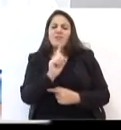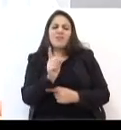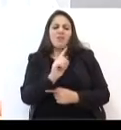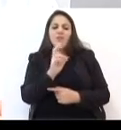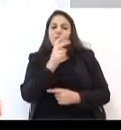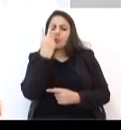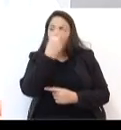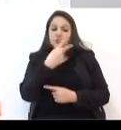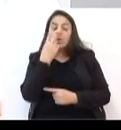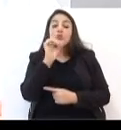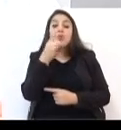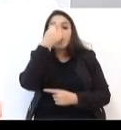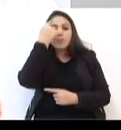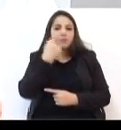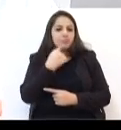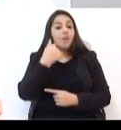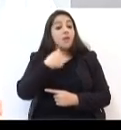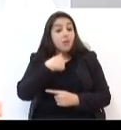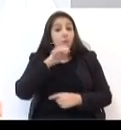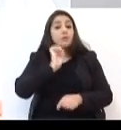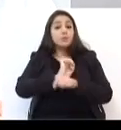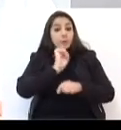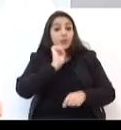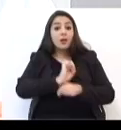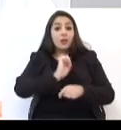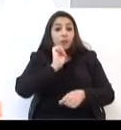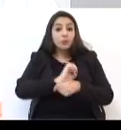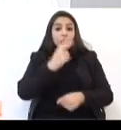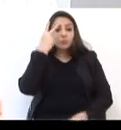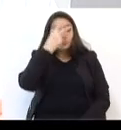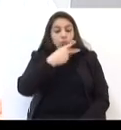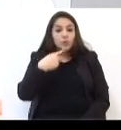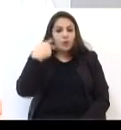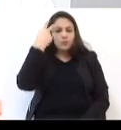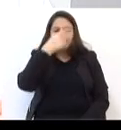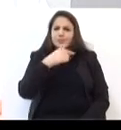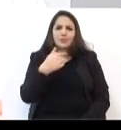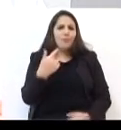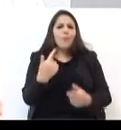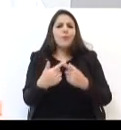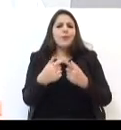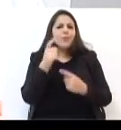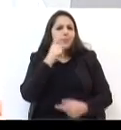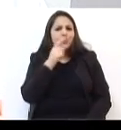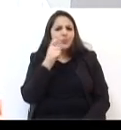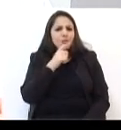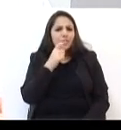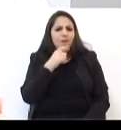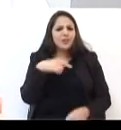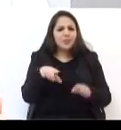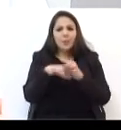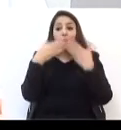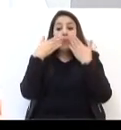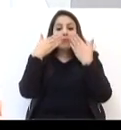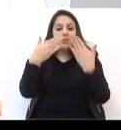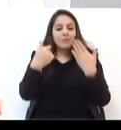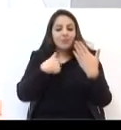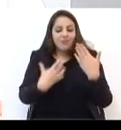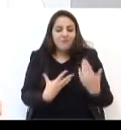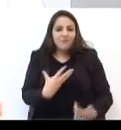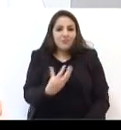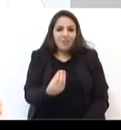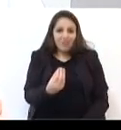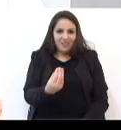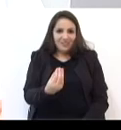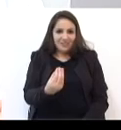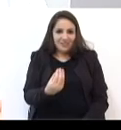fiquei meia hora só. Mas eu fiquei as 2 horas na parada. Eu não tenho por que mentir e nem eu estar expondo a minha